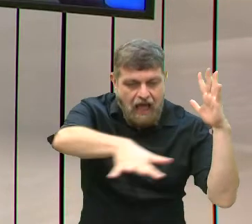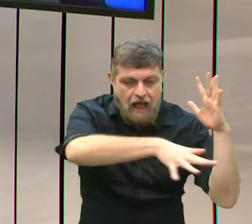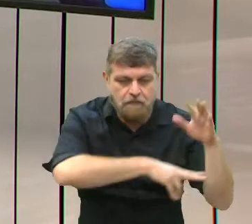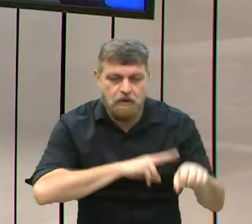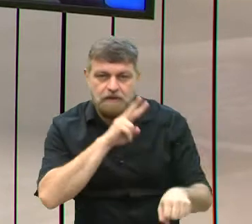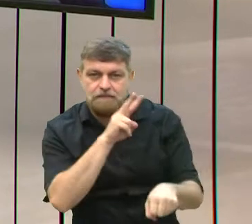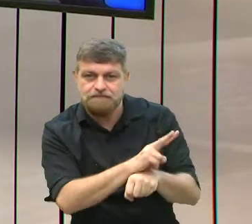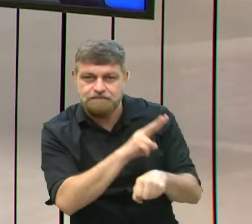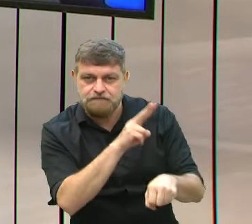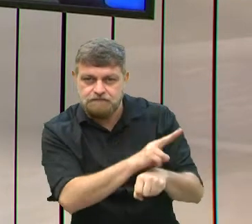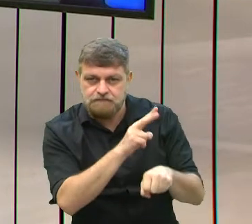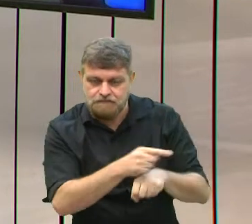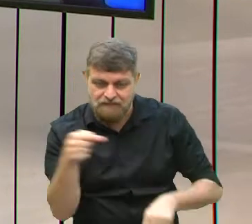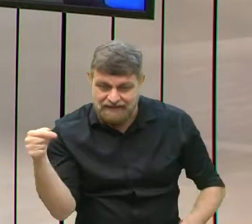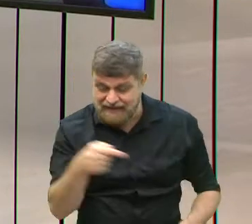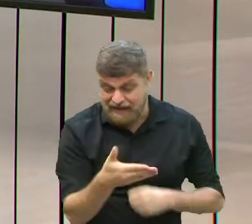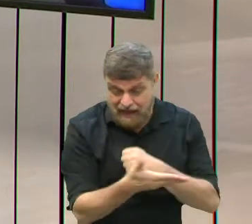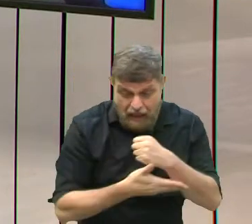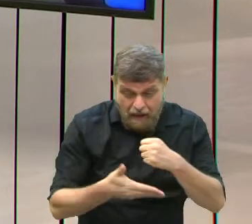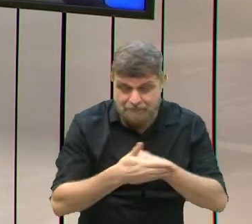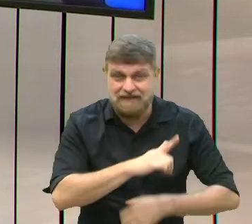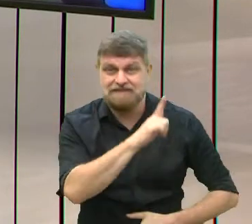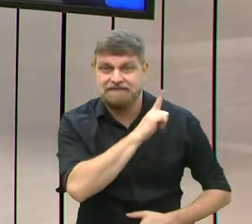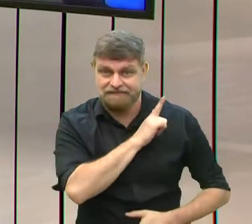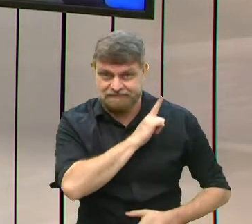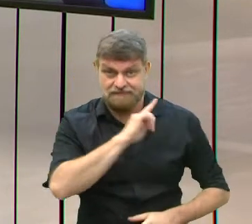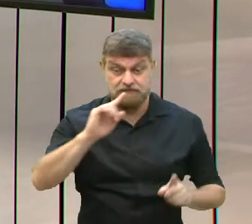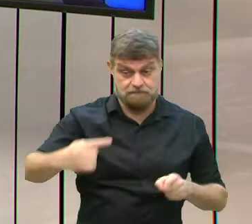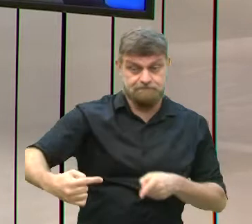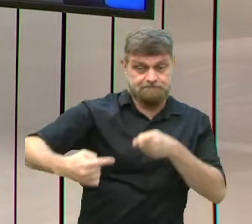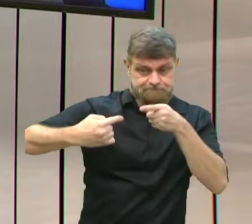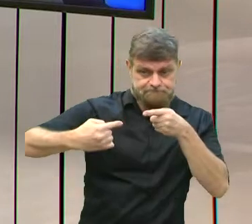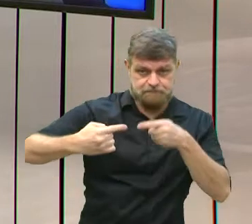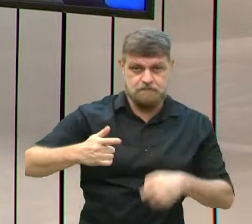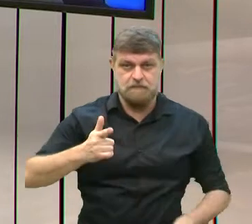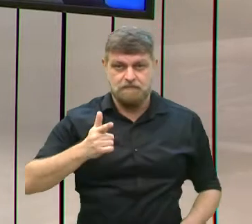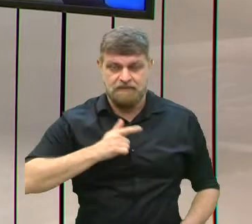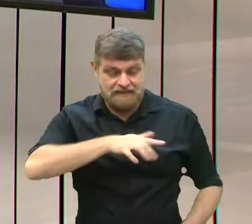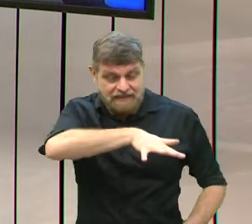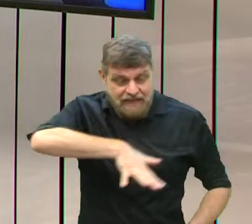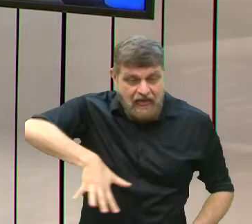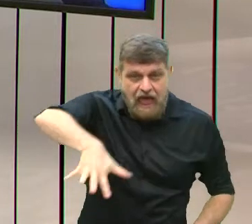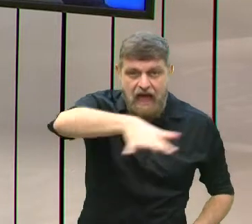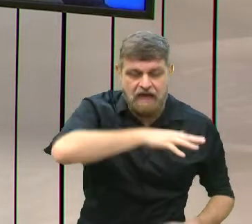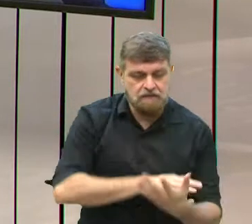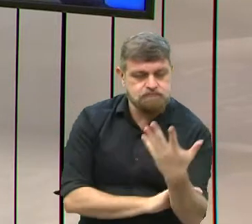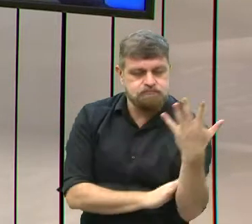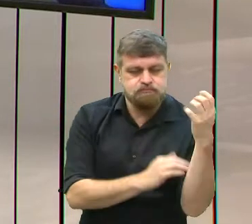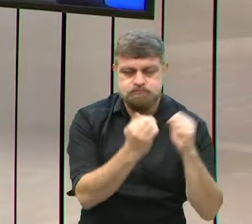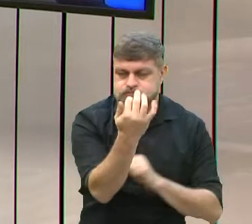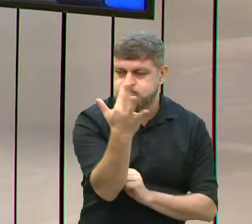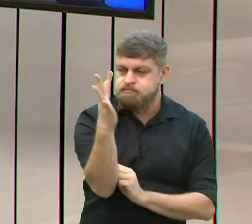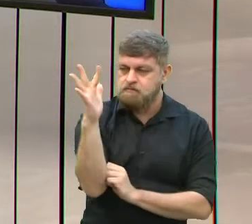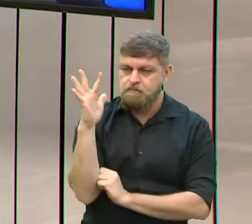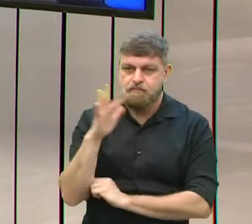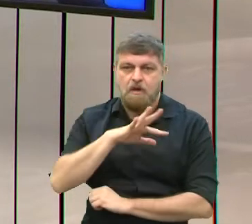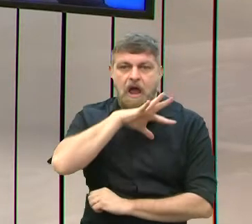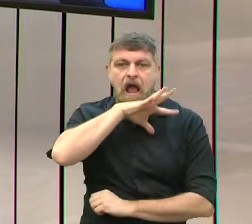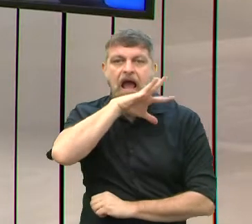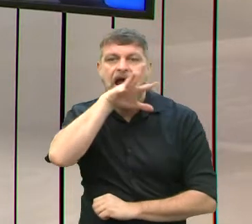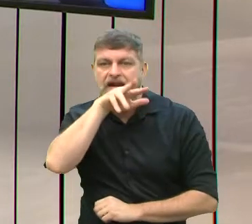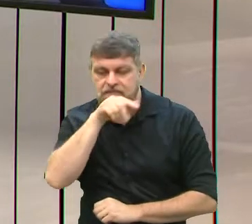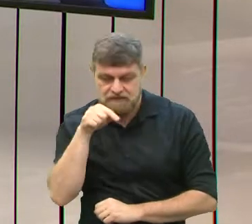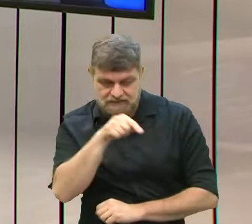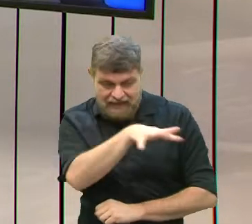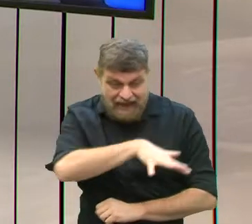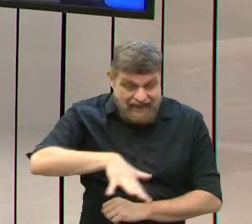esse o componente de gestão mais desafiador das unidades de conservação no Brasil, que é você, de fato,